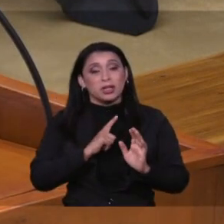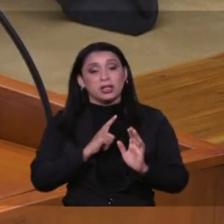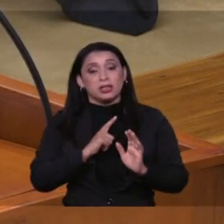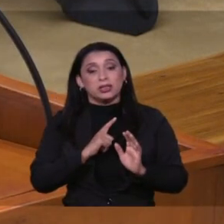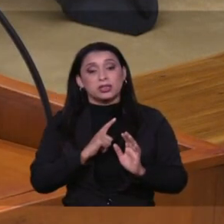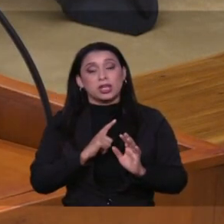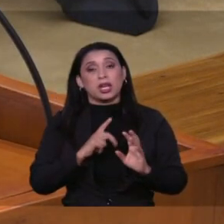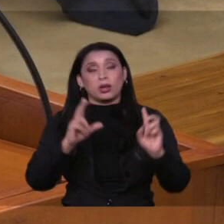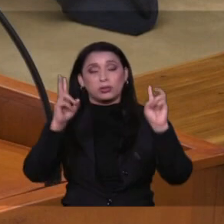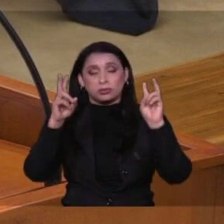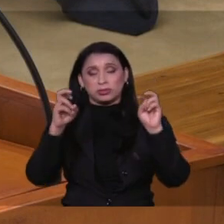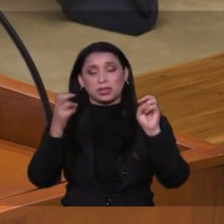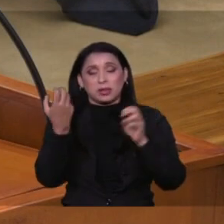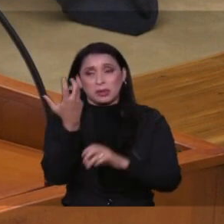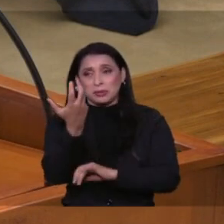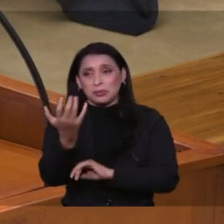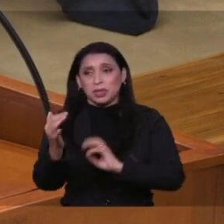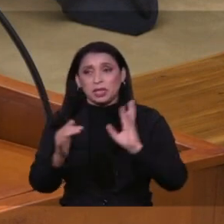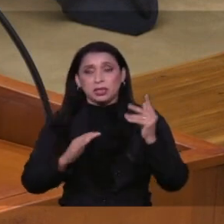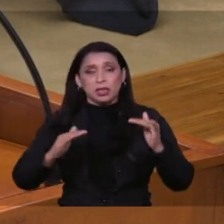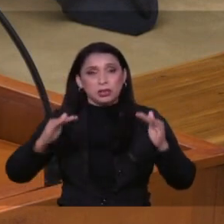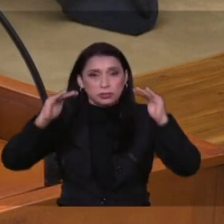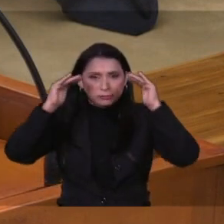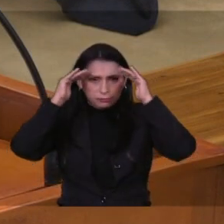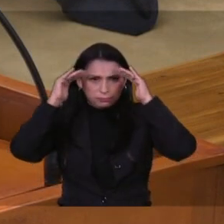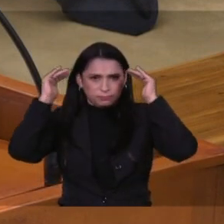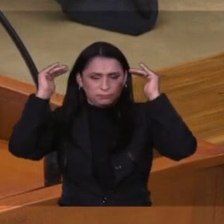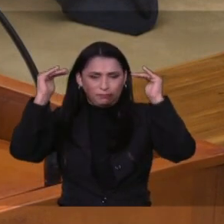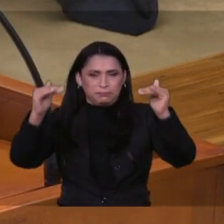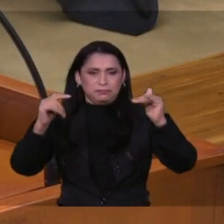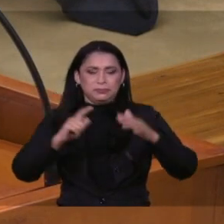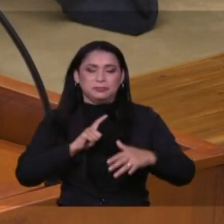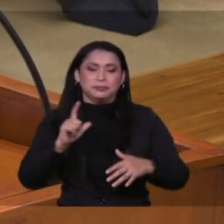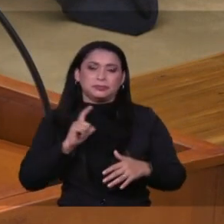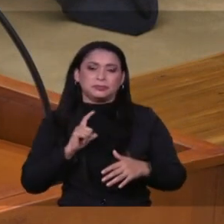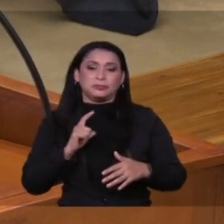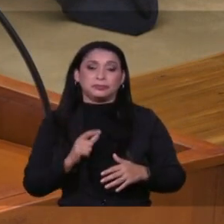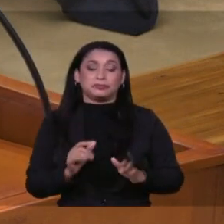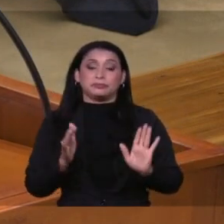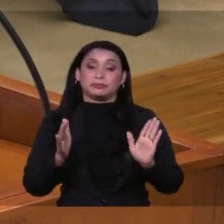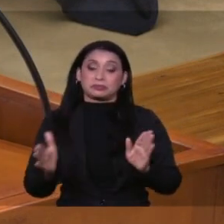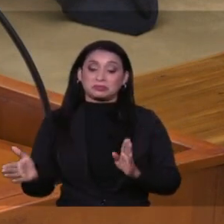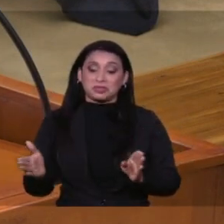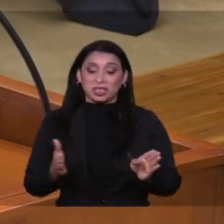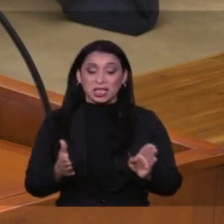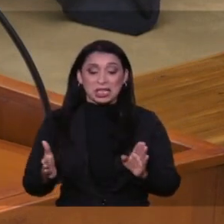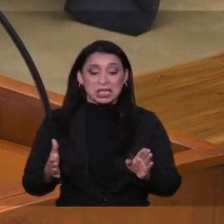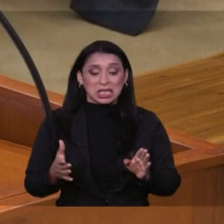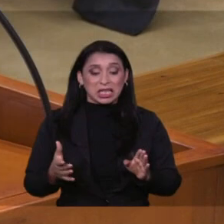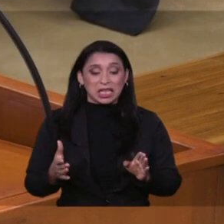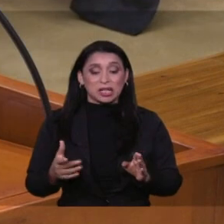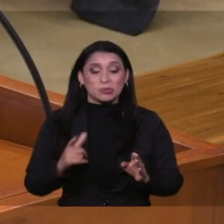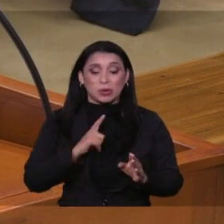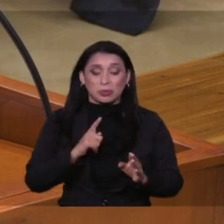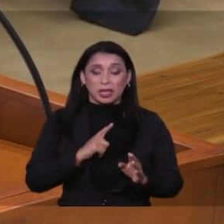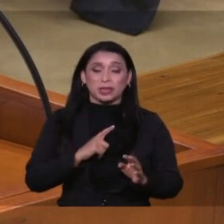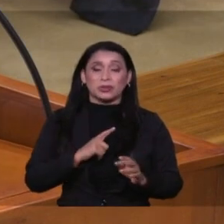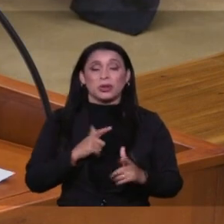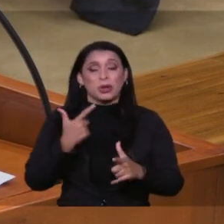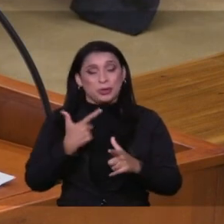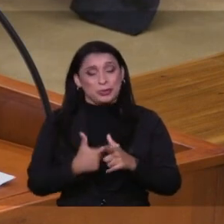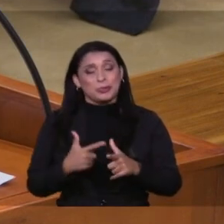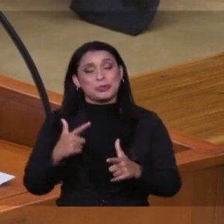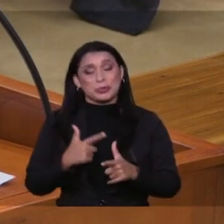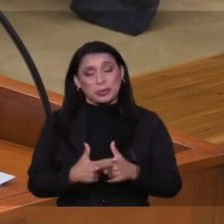na matéria ambiental no país. Mas, infelizmente, naquele momento, esse protagonismo ou essa vanguarda vinha